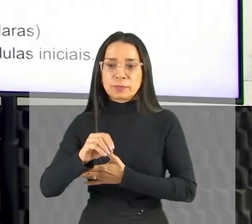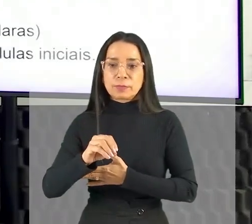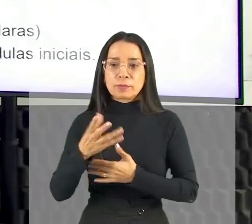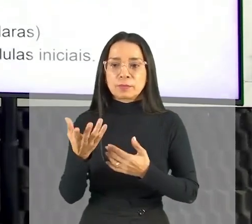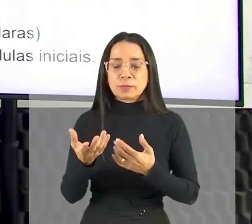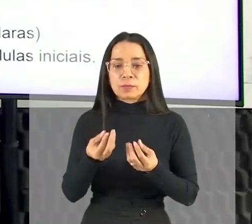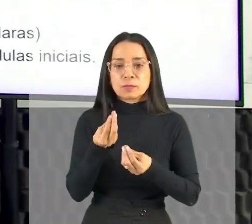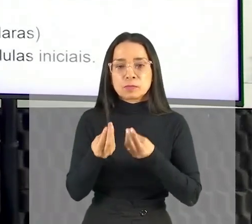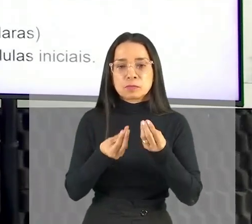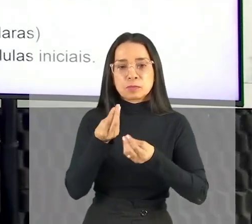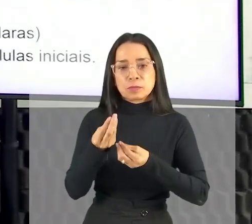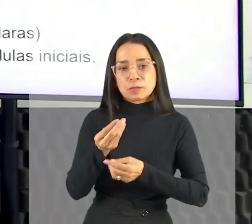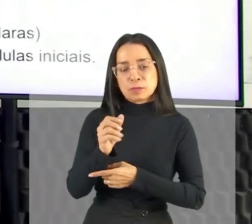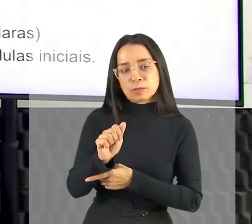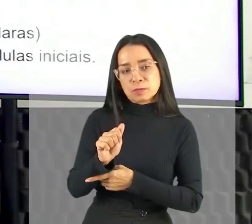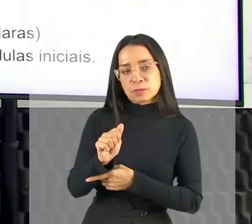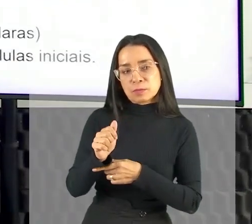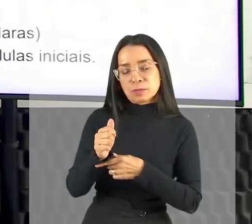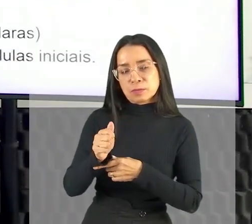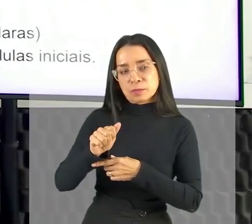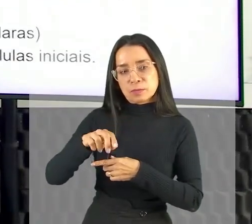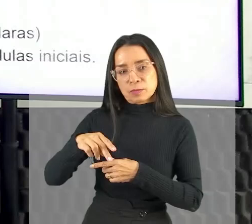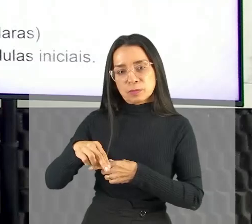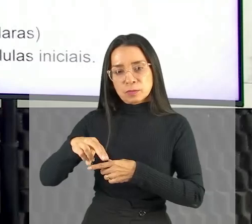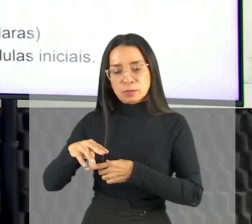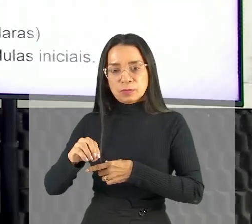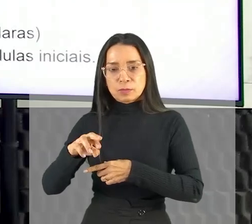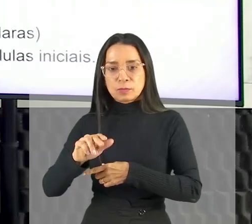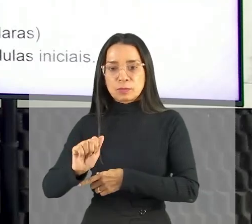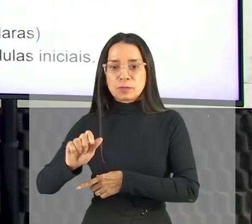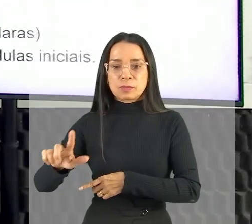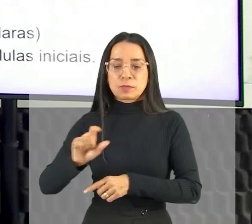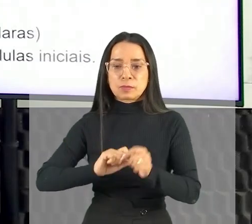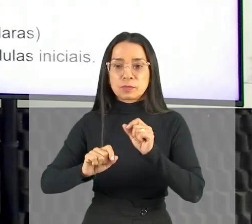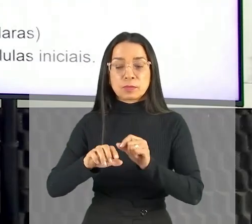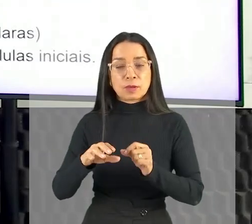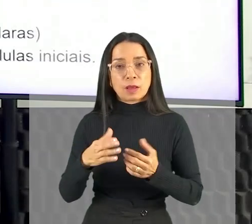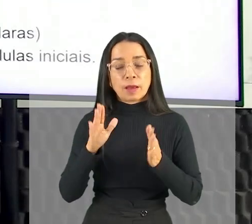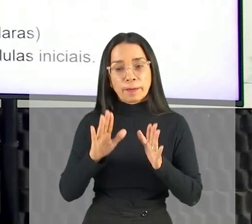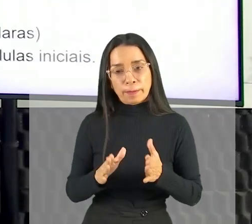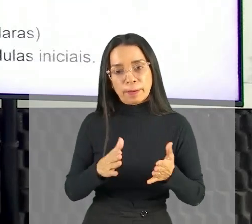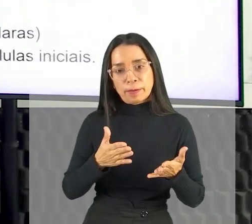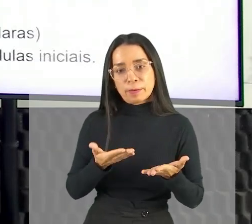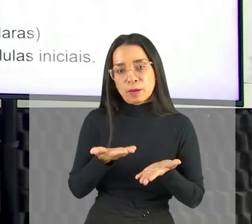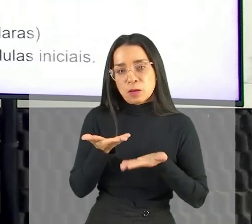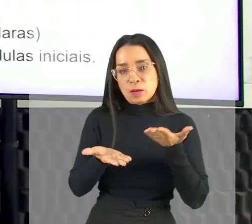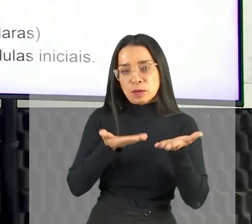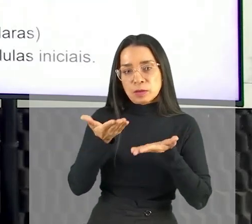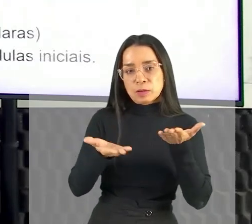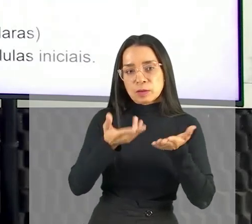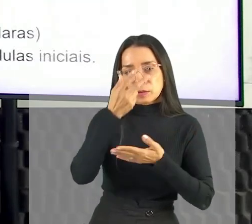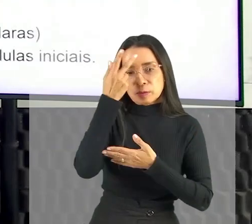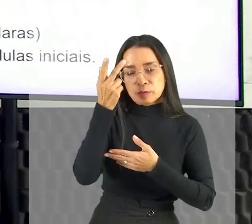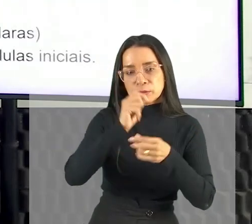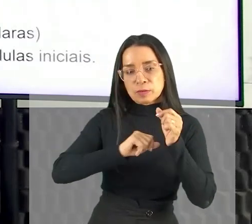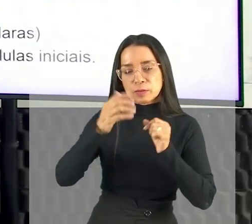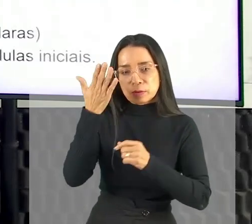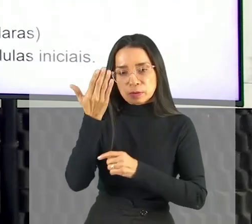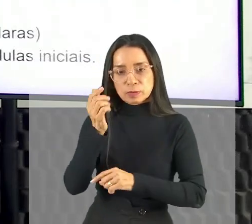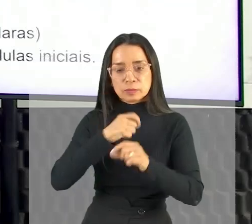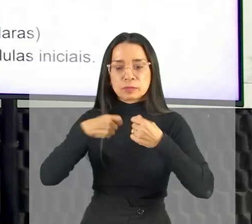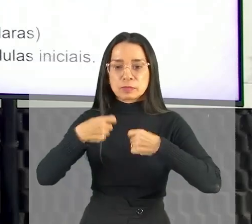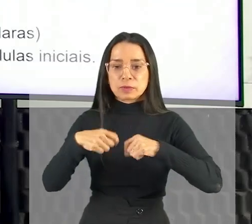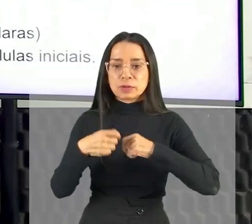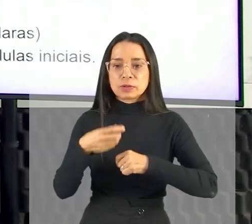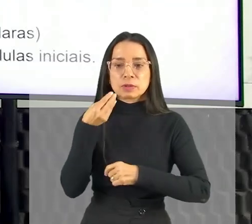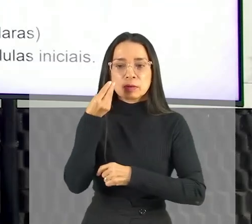antitumoral no entanto para o tratamento de pacientes sabe--se que é necessário Verificar também o quanto